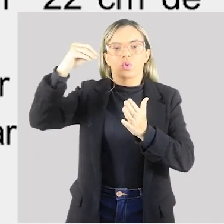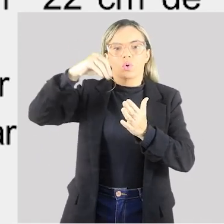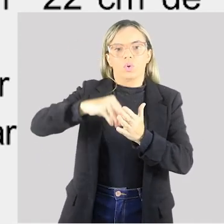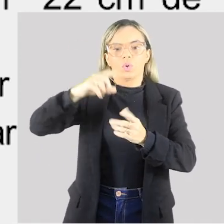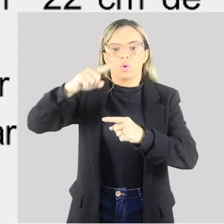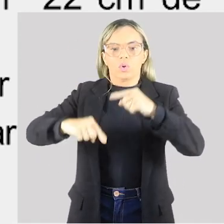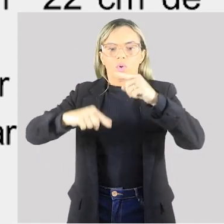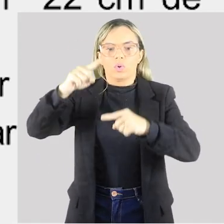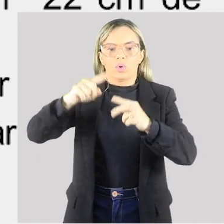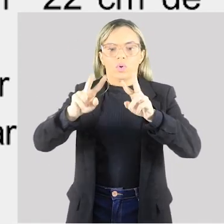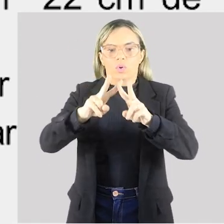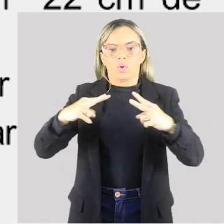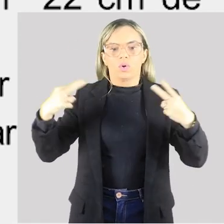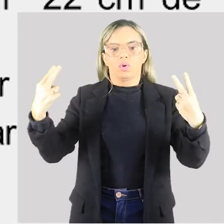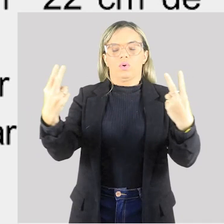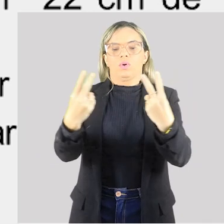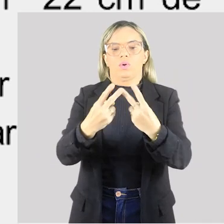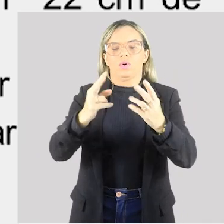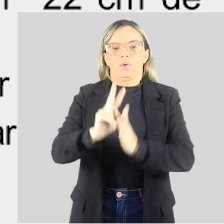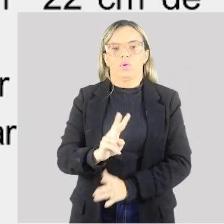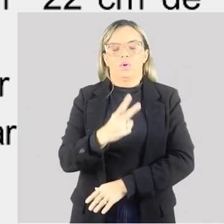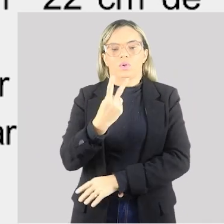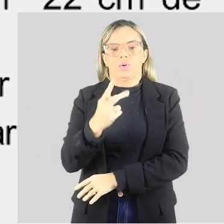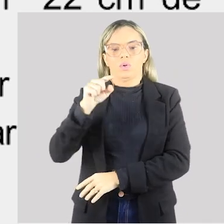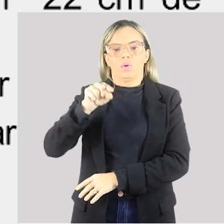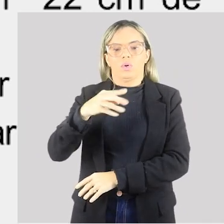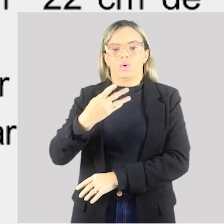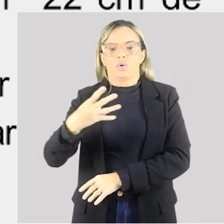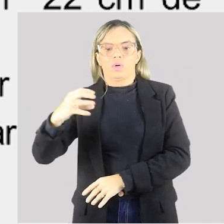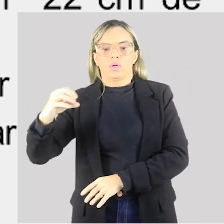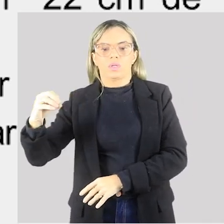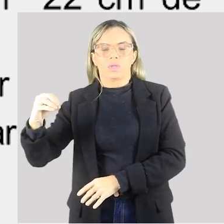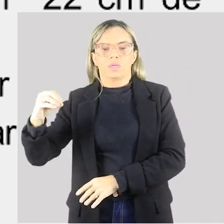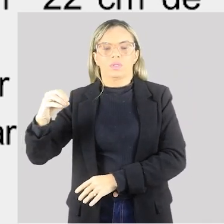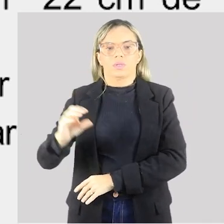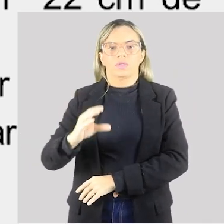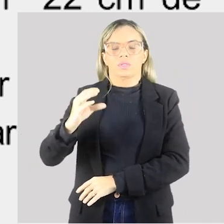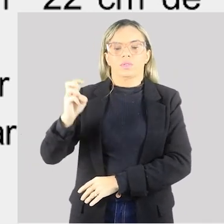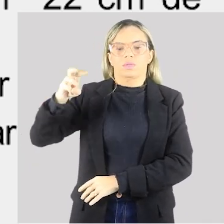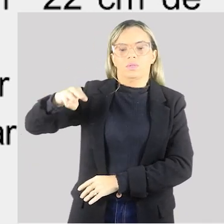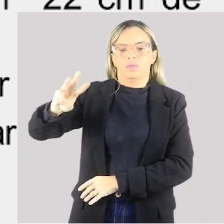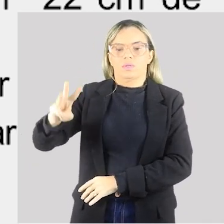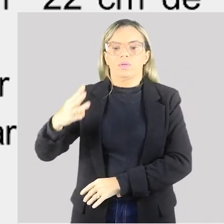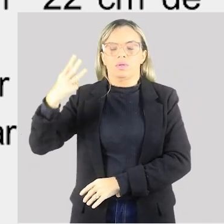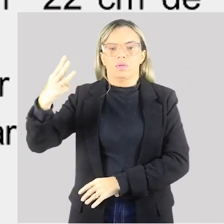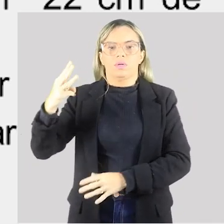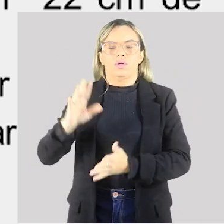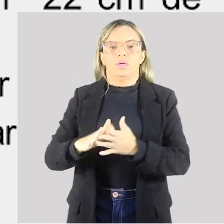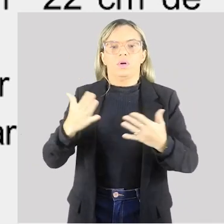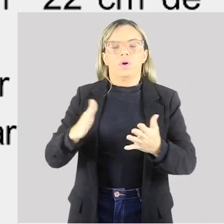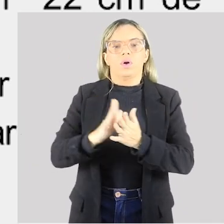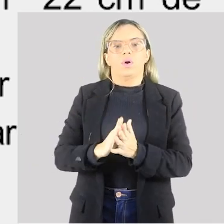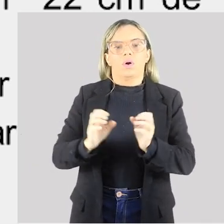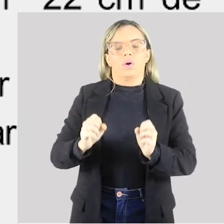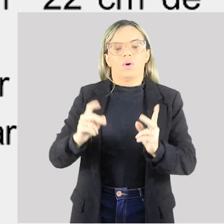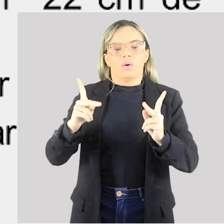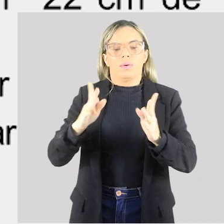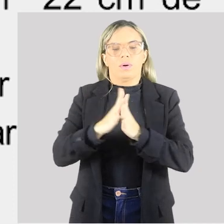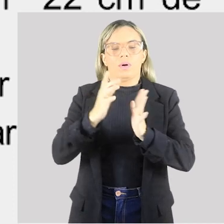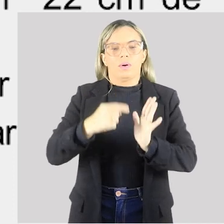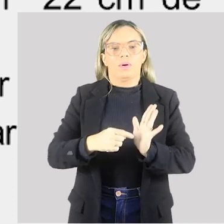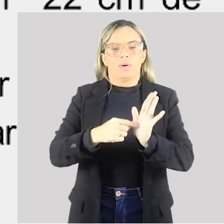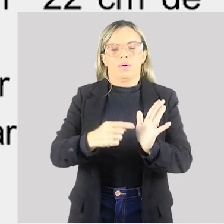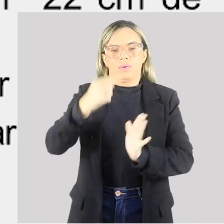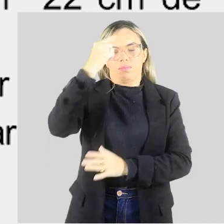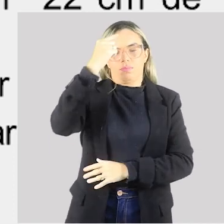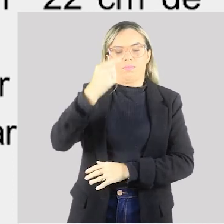cujo volume fosse de 2.400 centímetros cúbicos? Ok, turma, então vamos lá. Ele mostrou essa